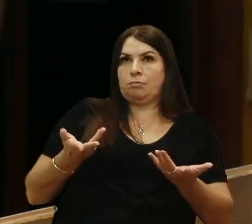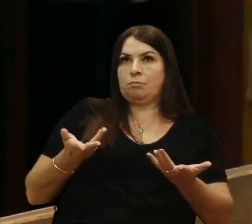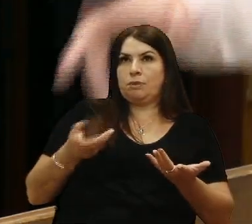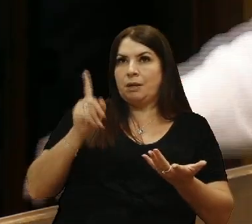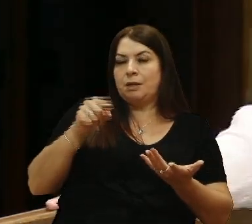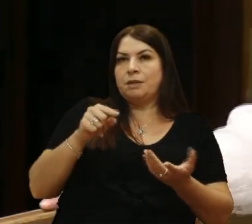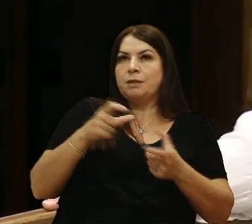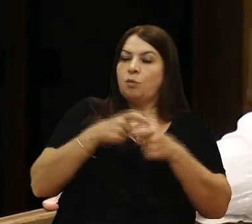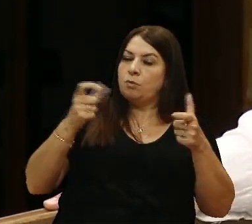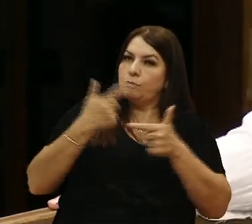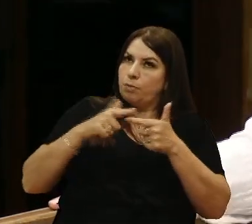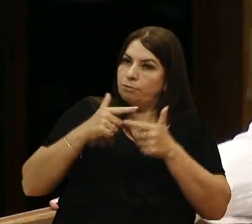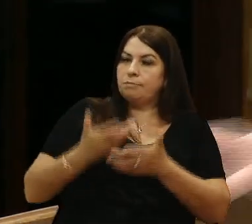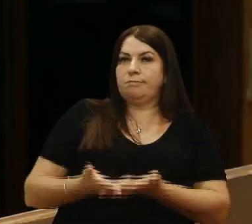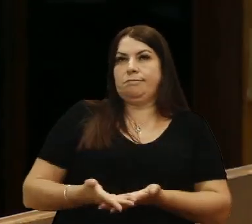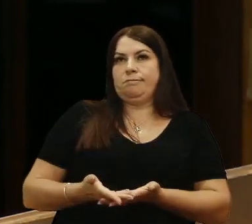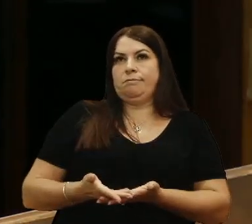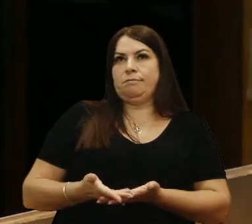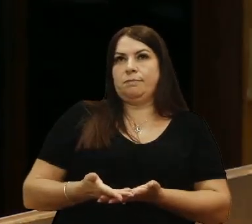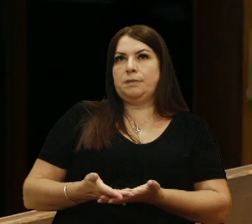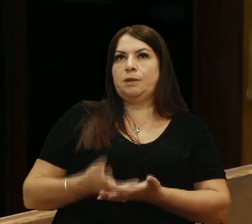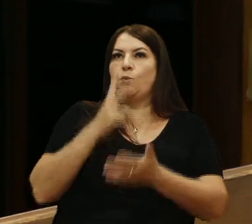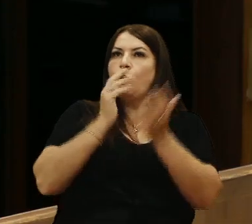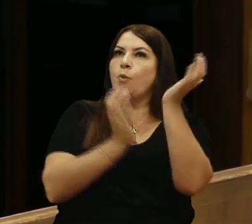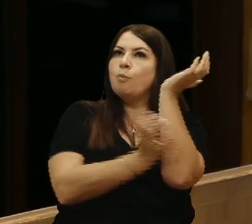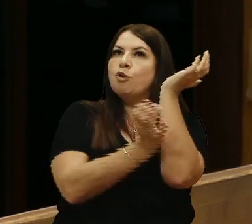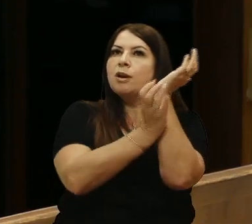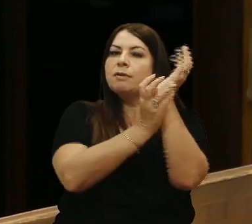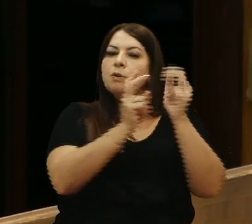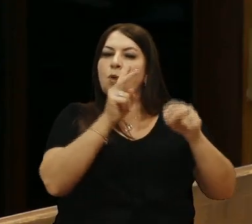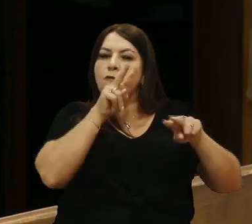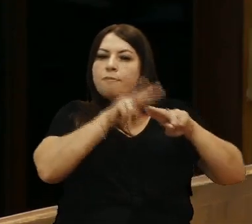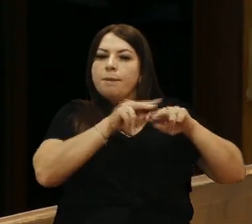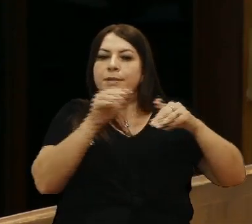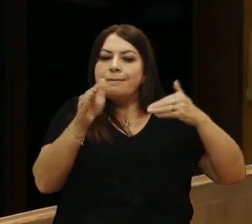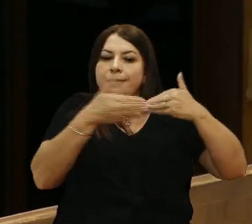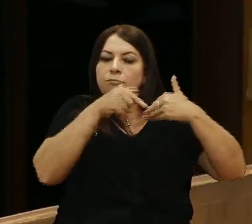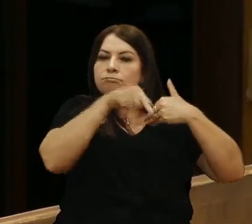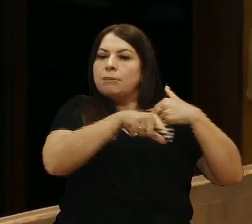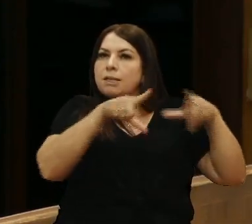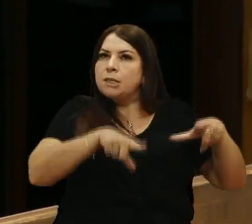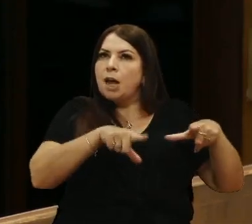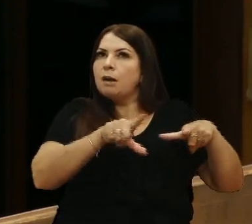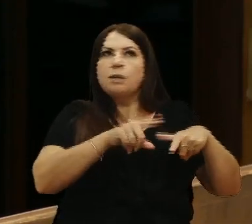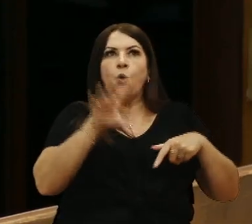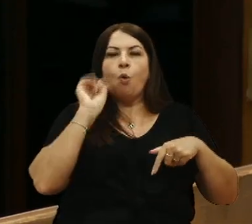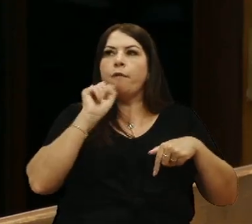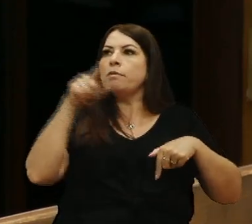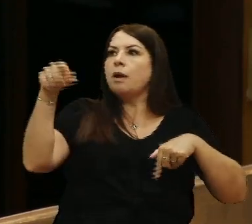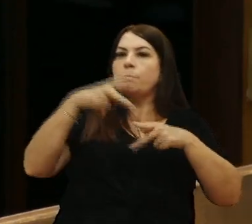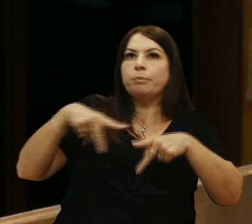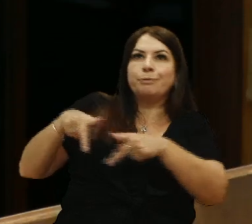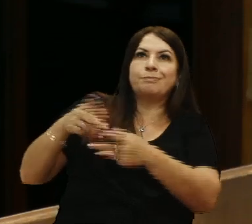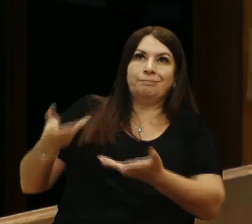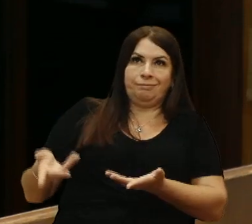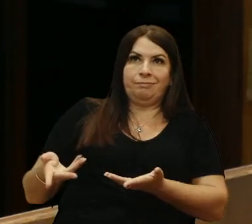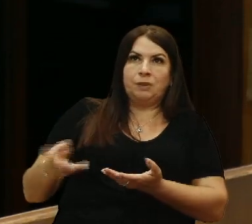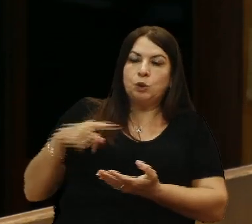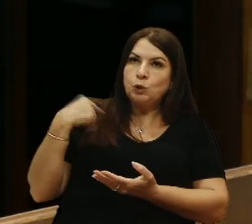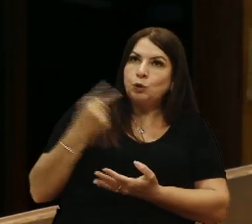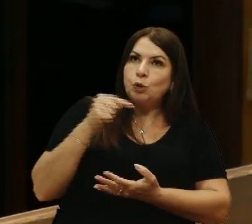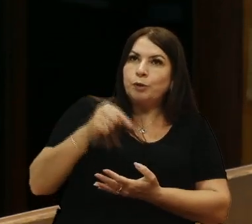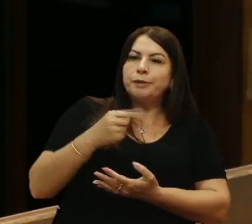Esse é o grande problema. Os burocratas se trancam em uma sala e não escutam ninguém. Nós